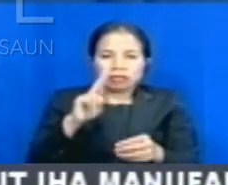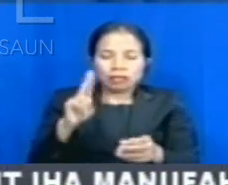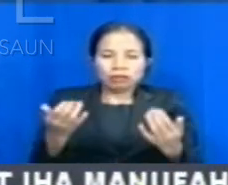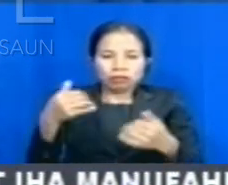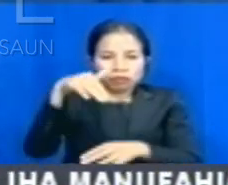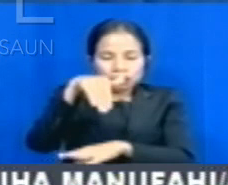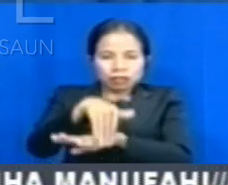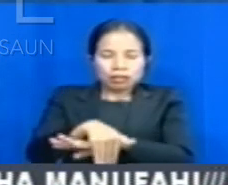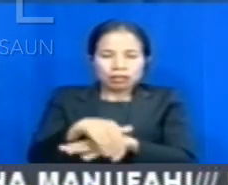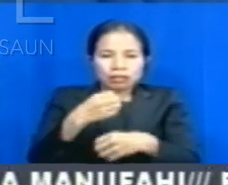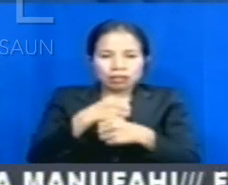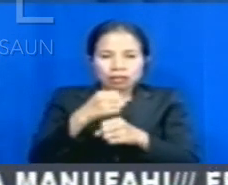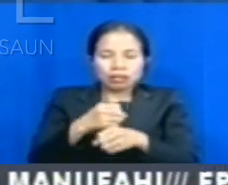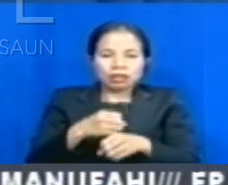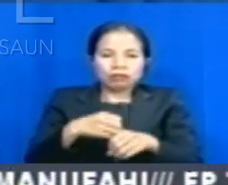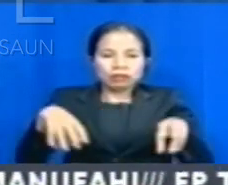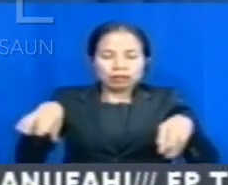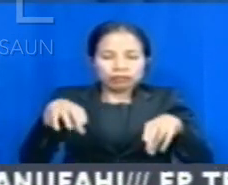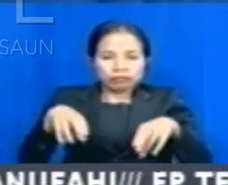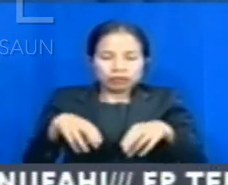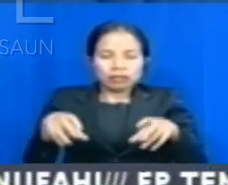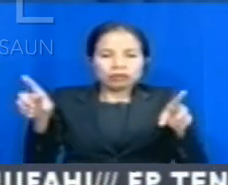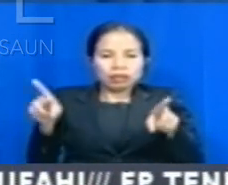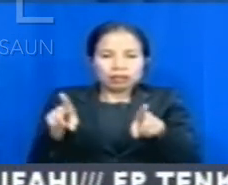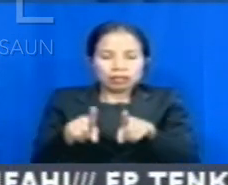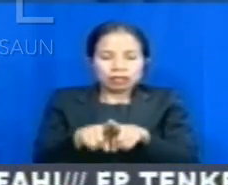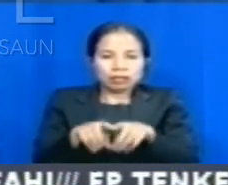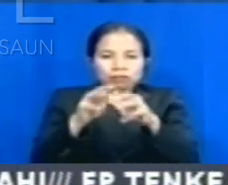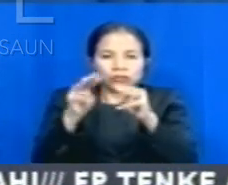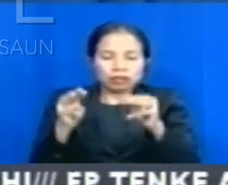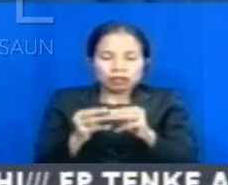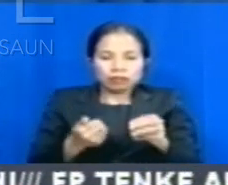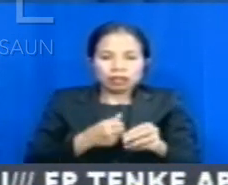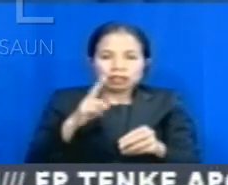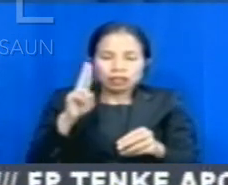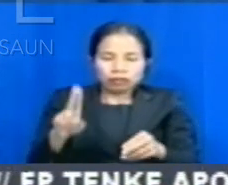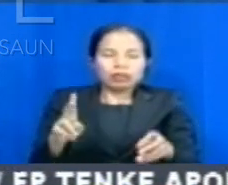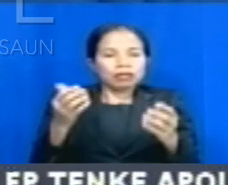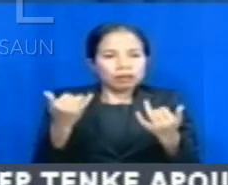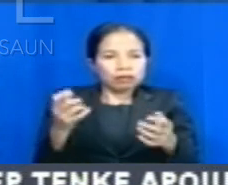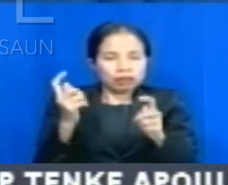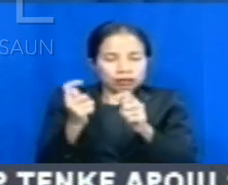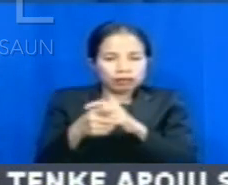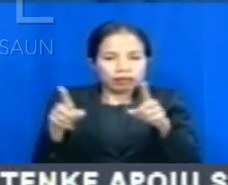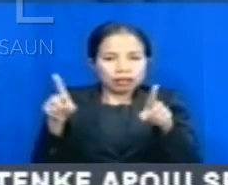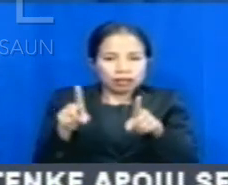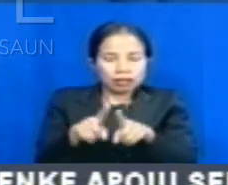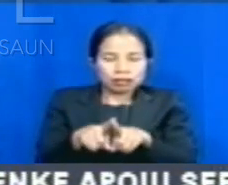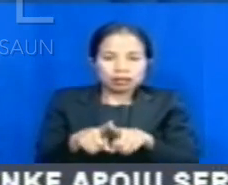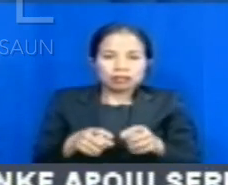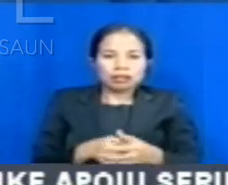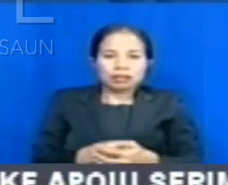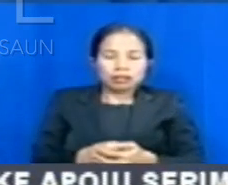nia assume ona nara nessa comandante penitenciário município de Aileu interino. Há uma mensagem simples de